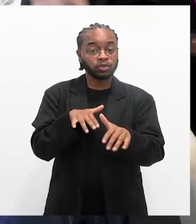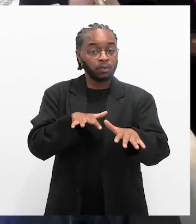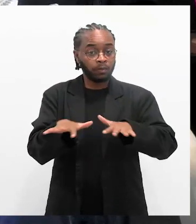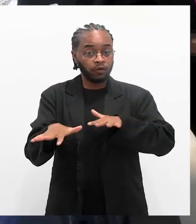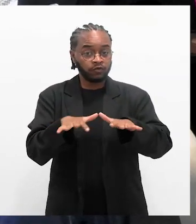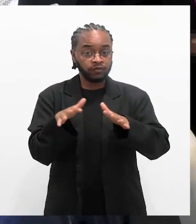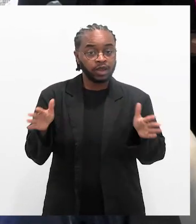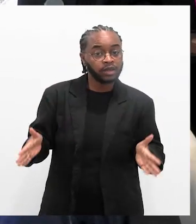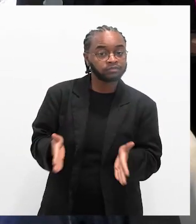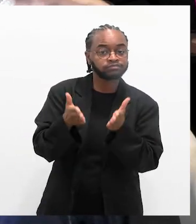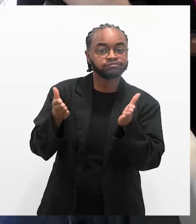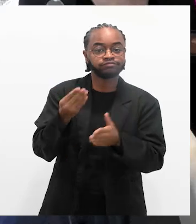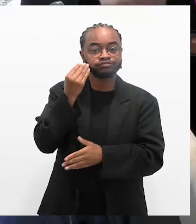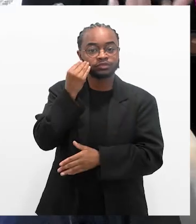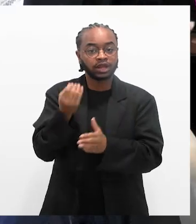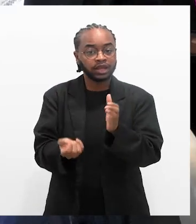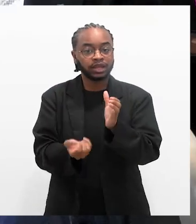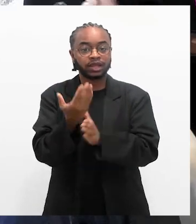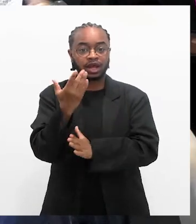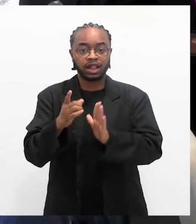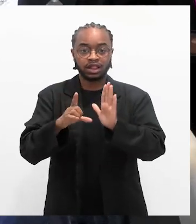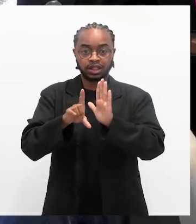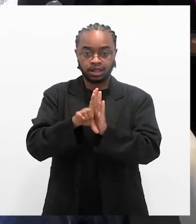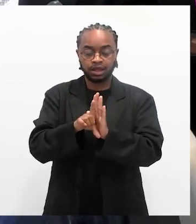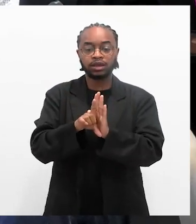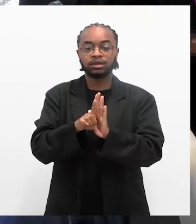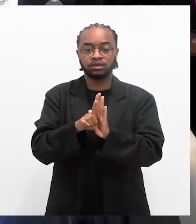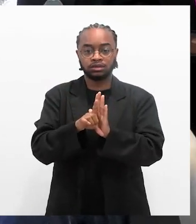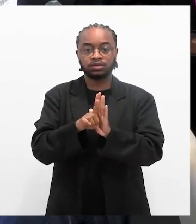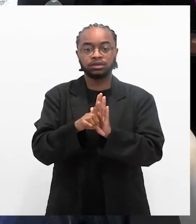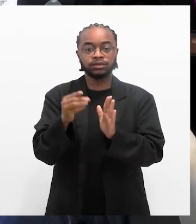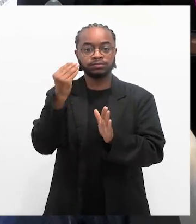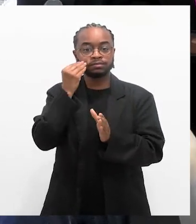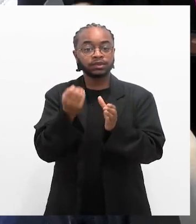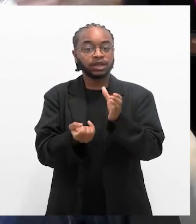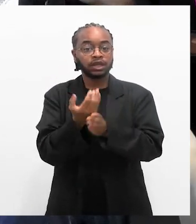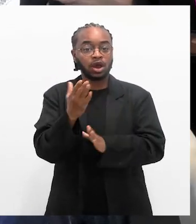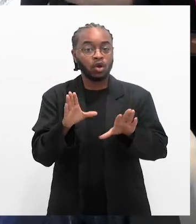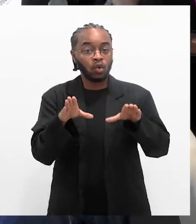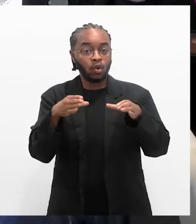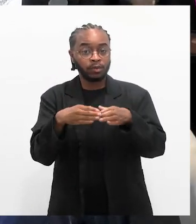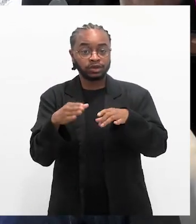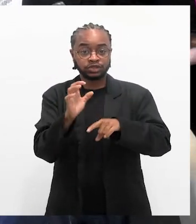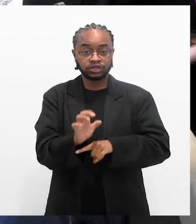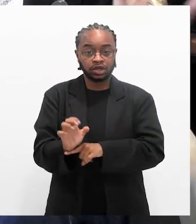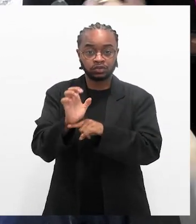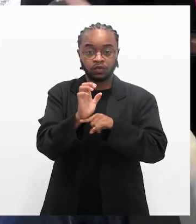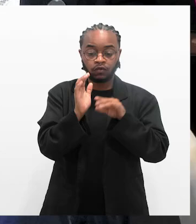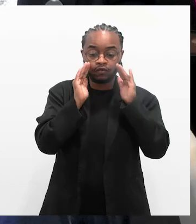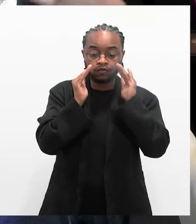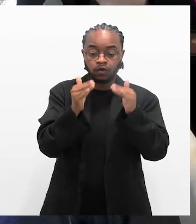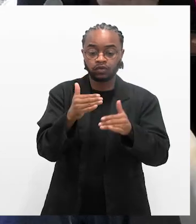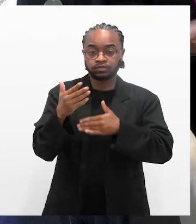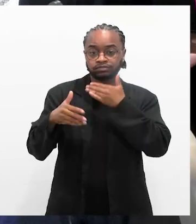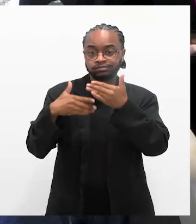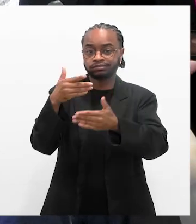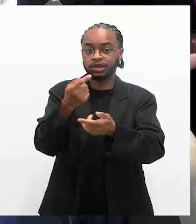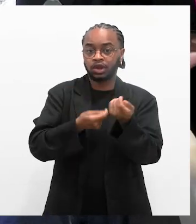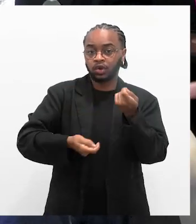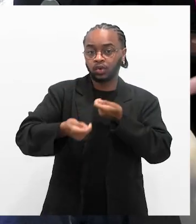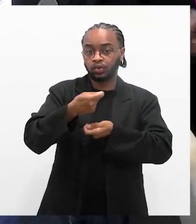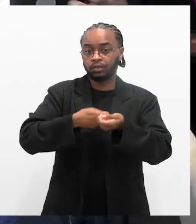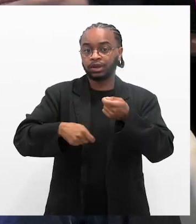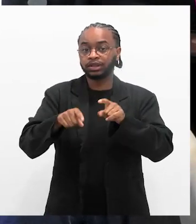desse movimento da criação da lei, né, da criação de uma comissão estadual pelo desenvolvimento